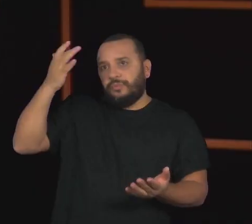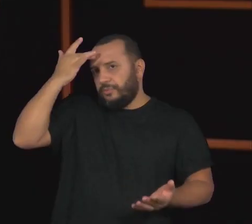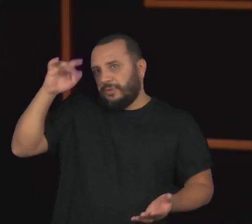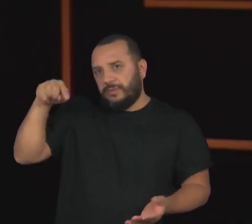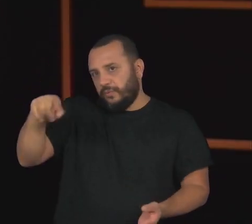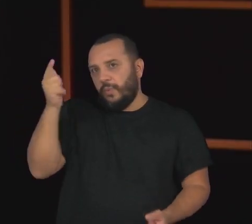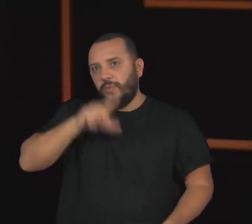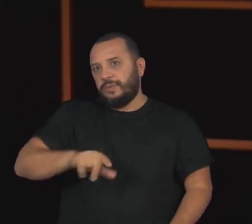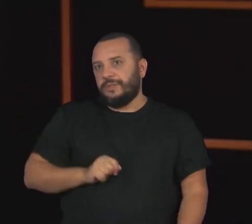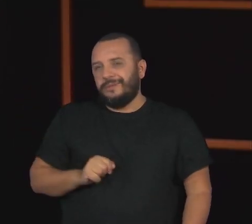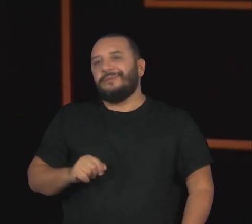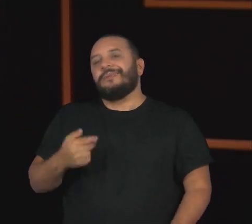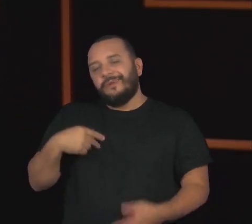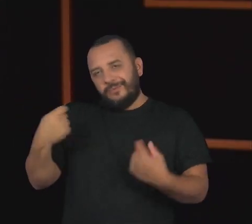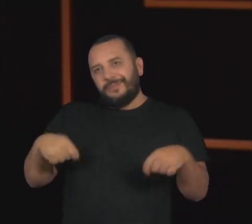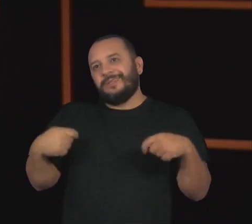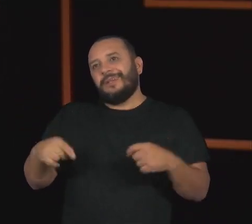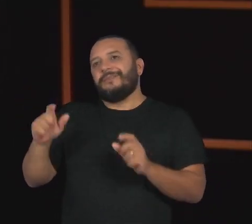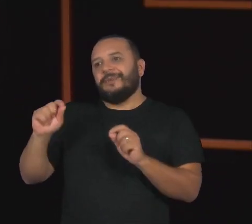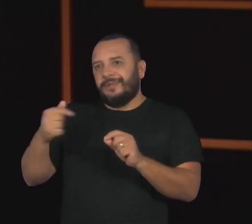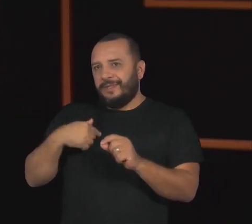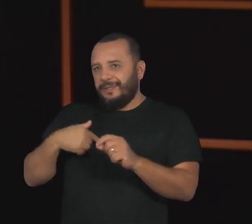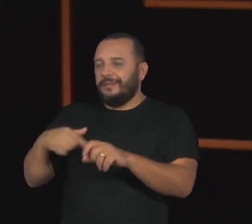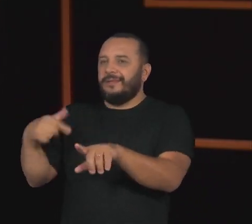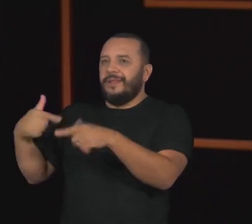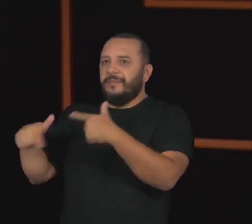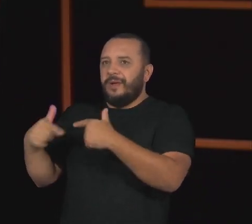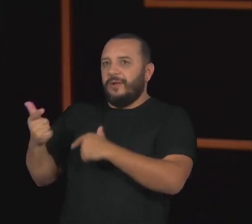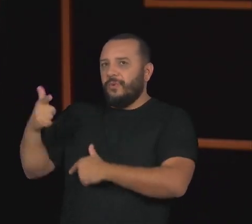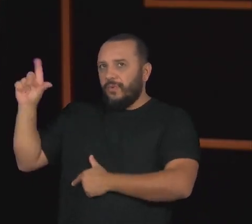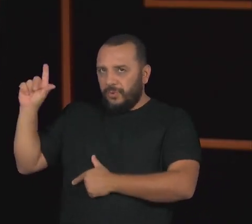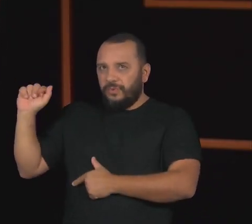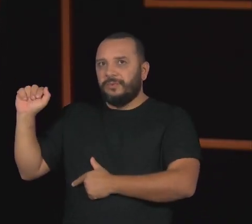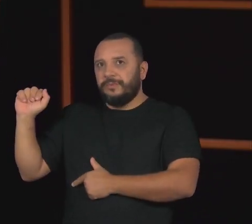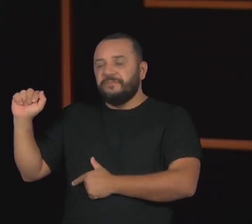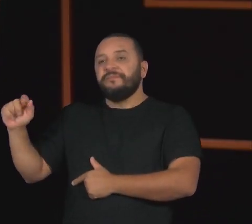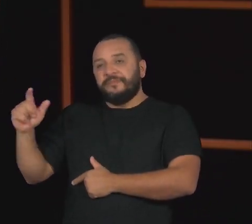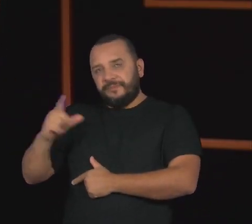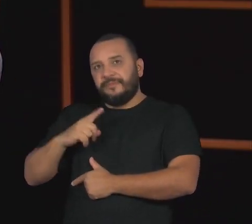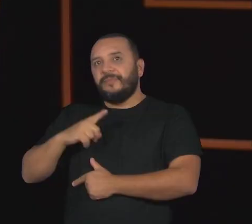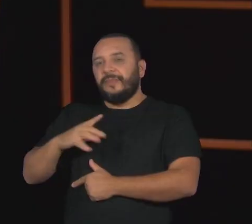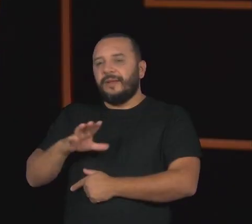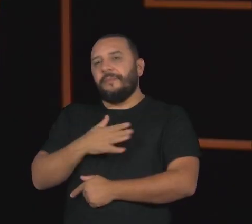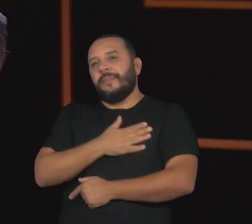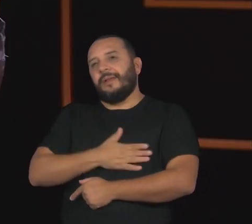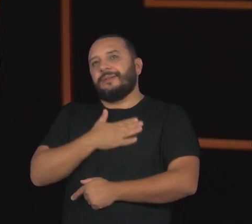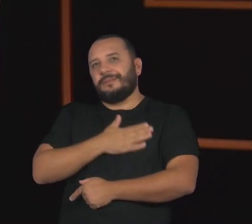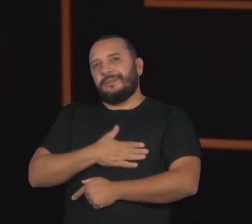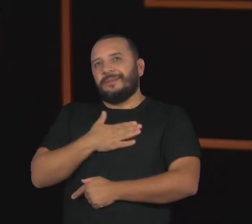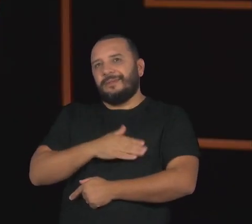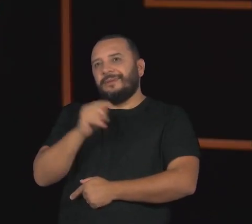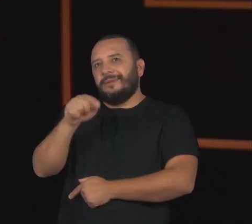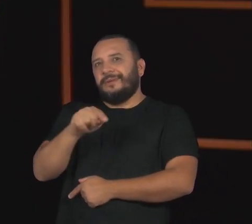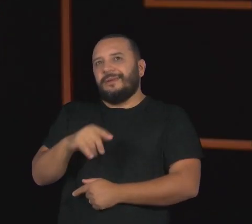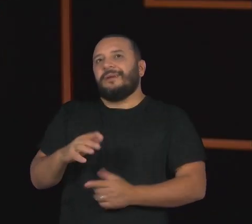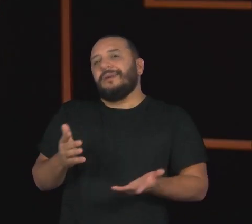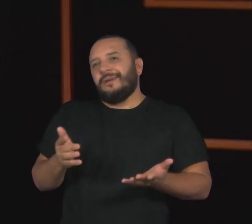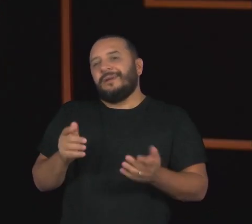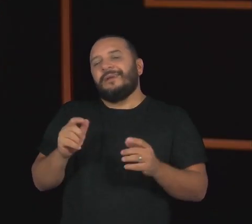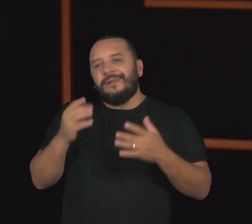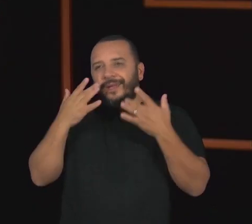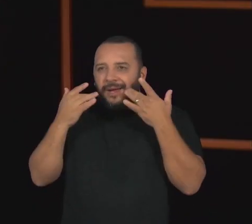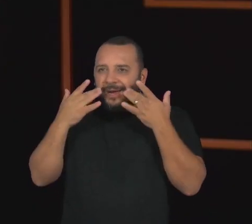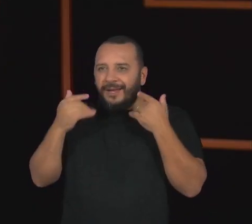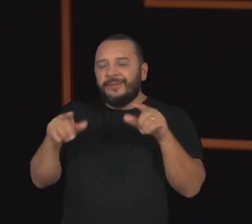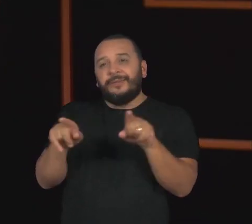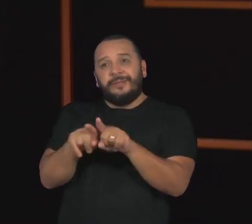que eu precisava ter um plano B, precisava ter uma profissão, mas que tinha esse hobby, esse prazer e esse aprendizado que eu tinha no